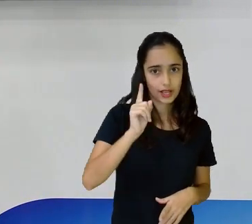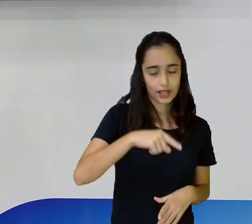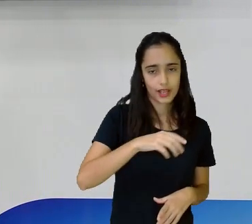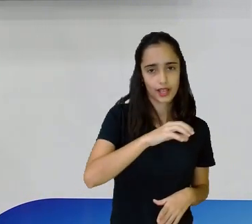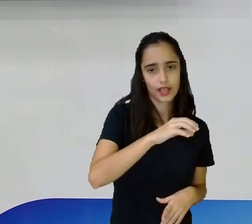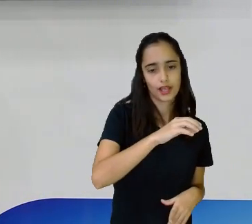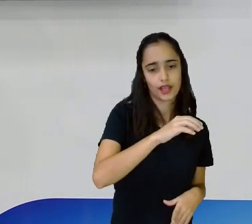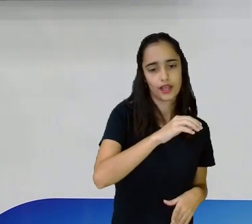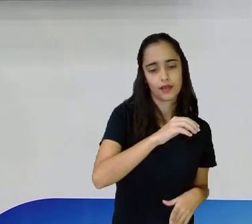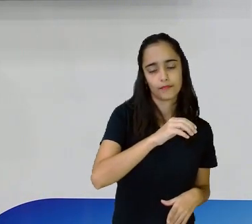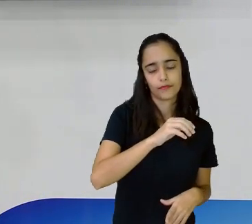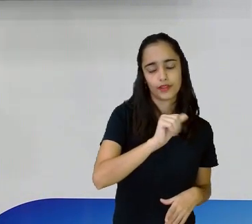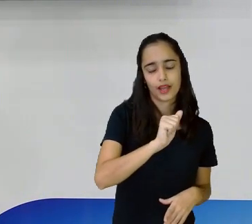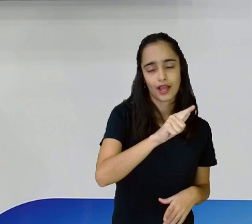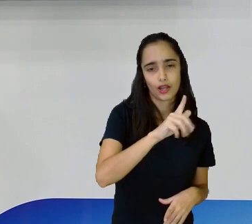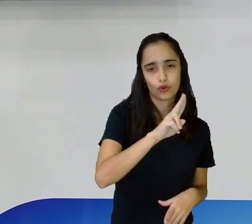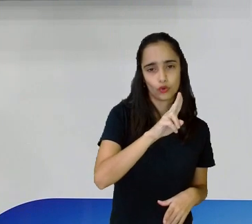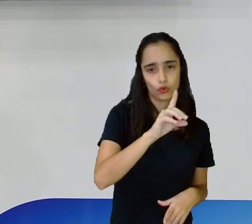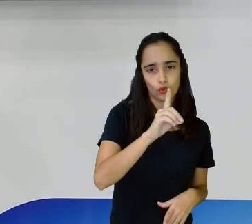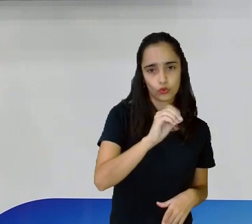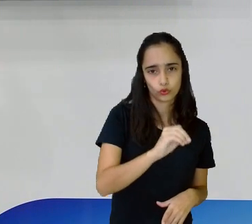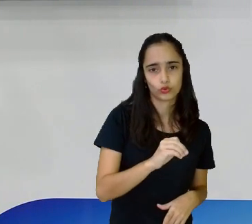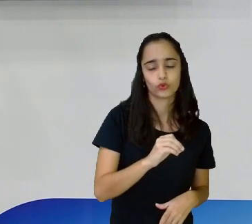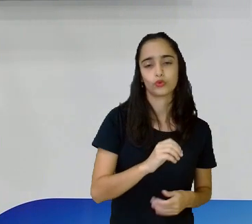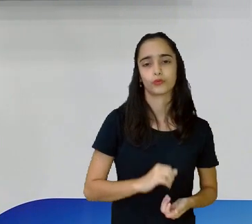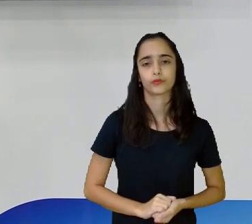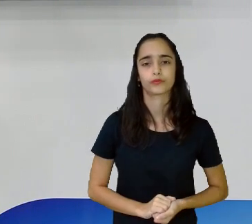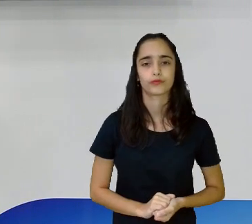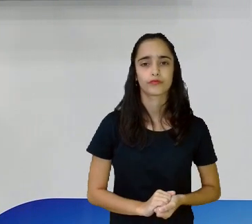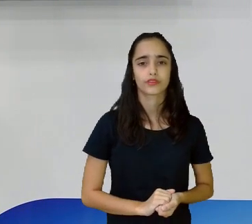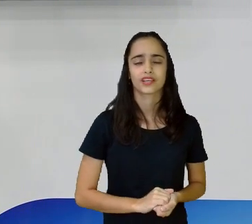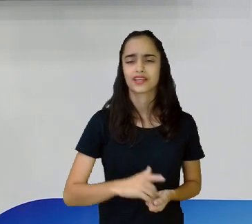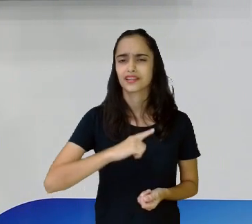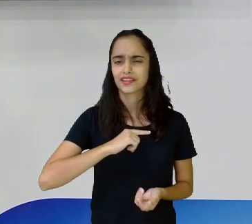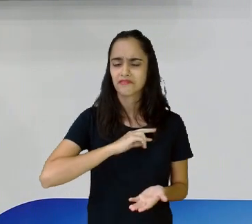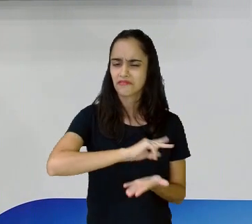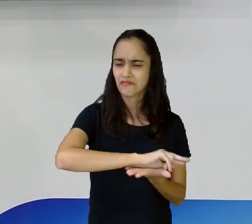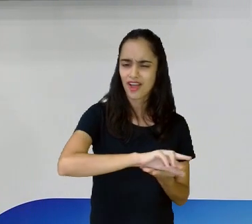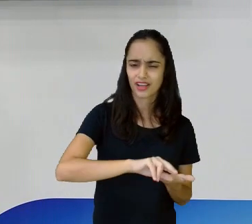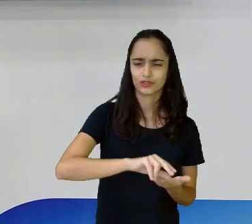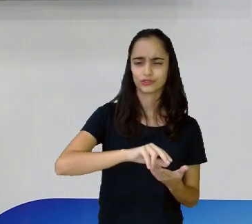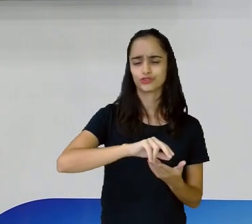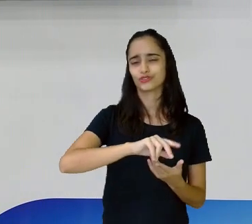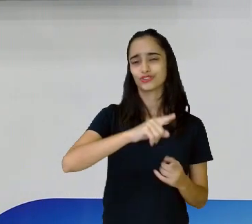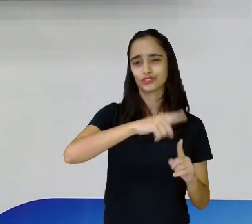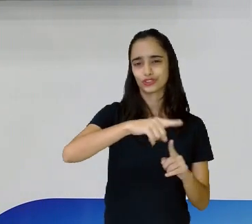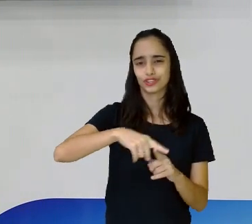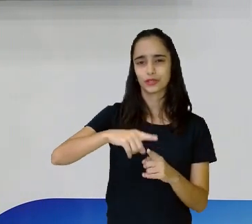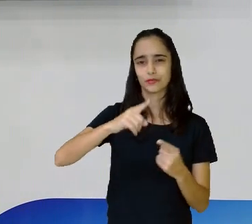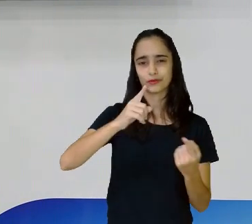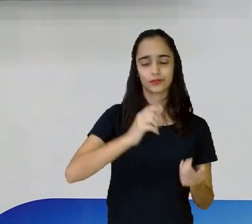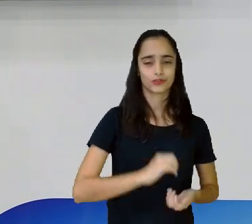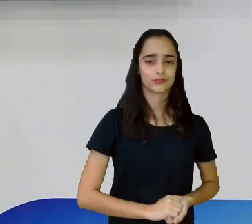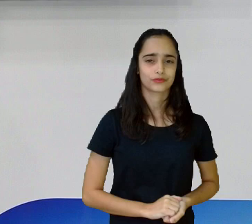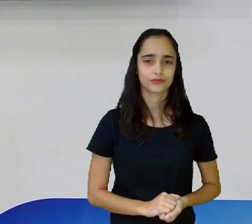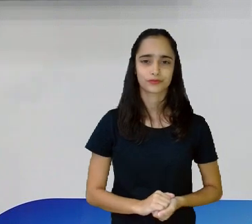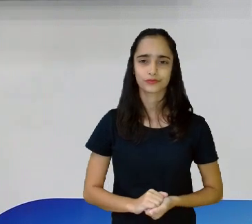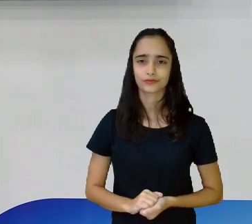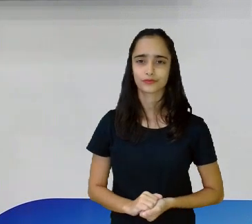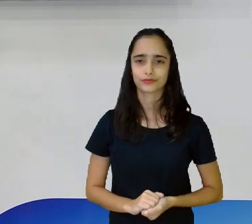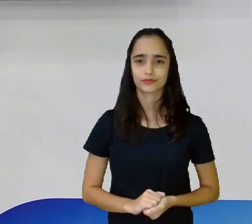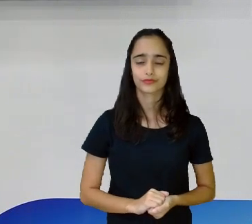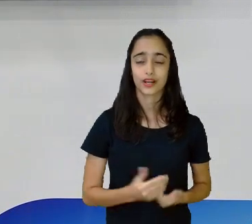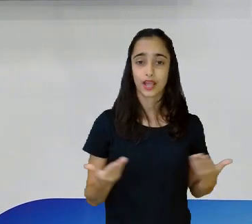180, obtuso, 90 graus reto e, por último, o raso, 180